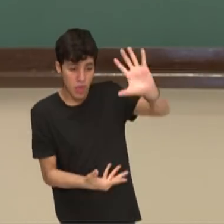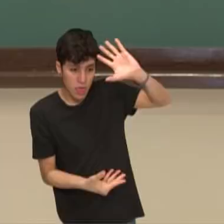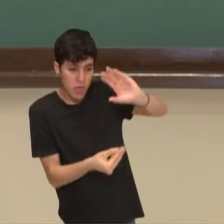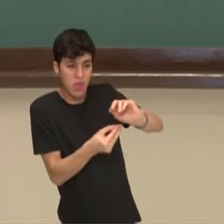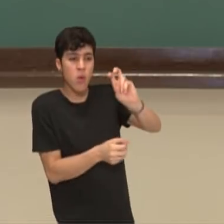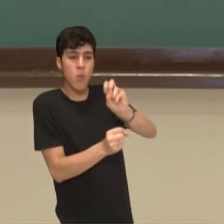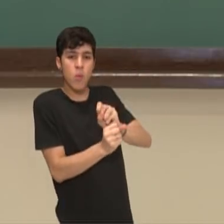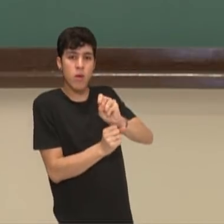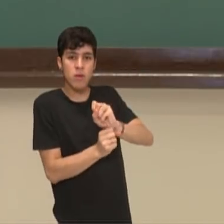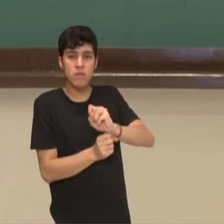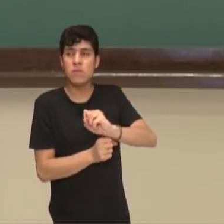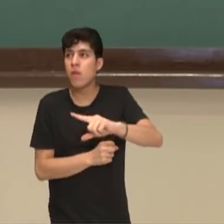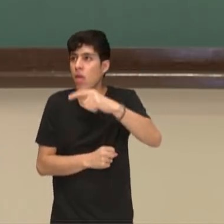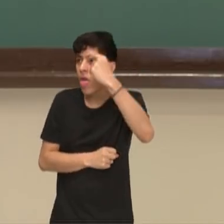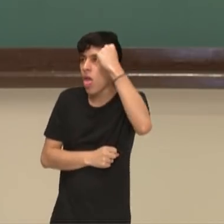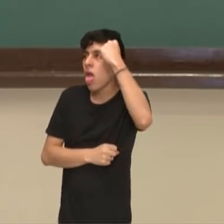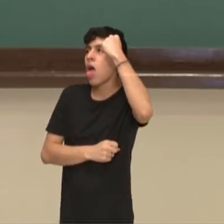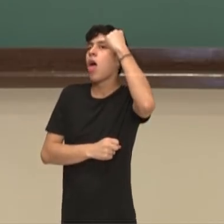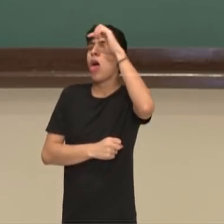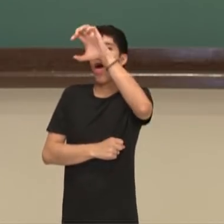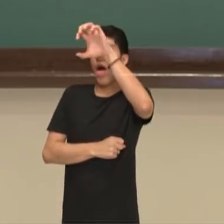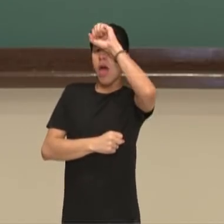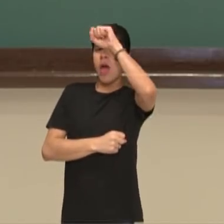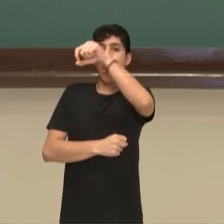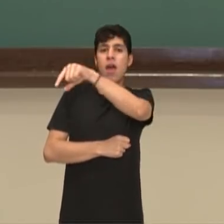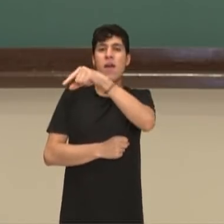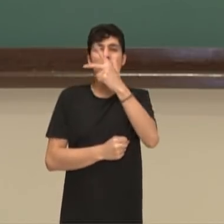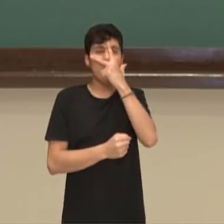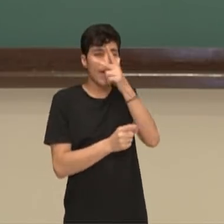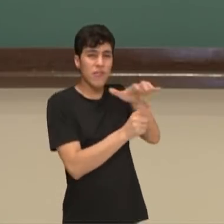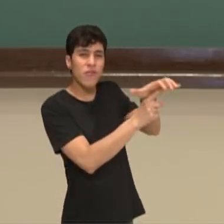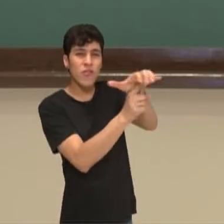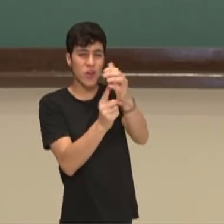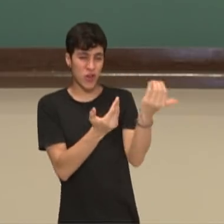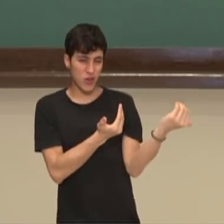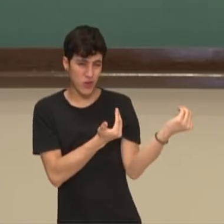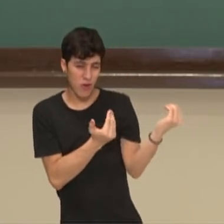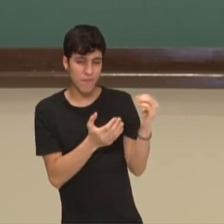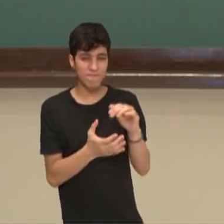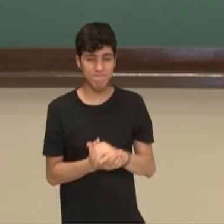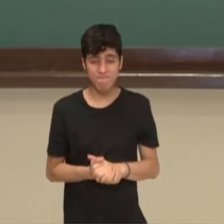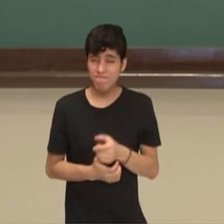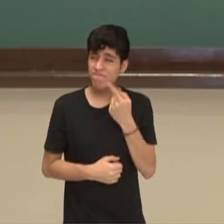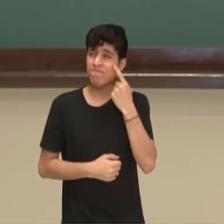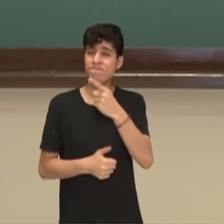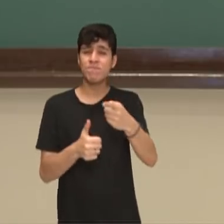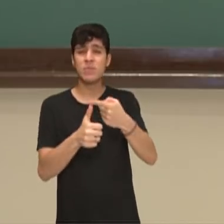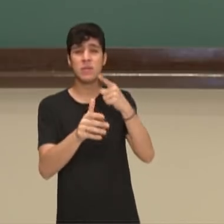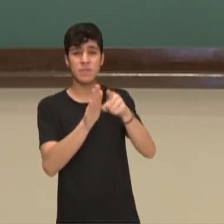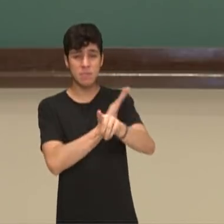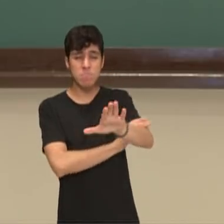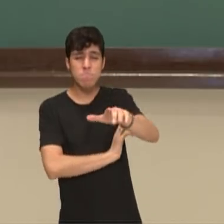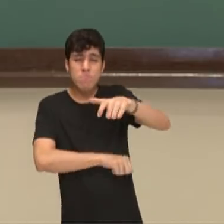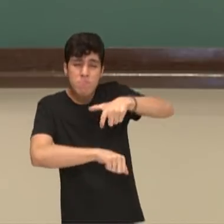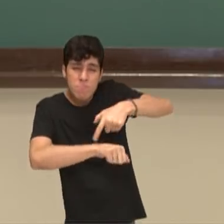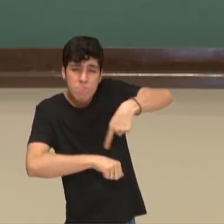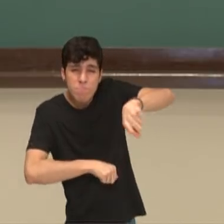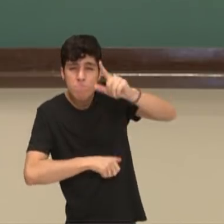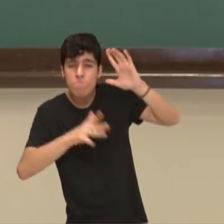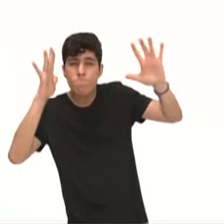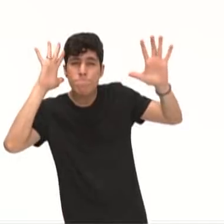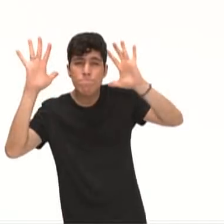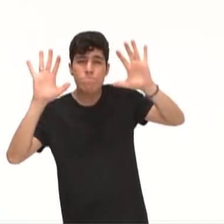influenciou muito a cabeça dos jovens dessa época, né? Então, vamos lá. Vamos ao nosso primeiro quizinho, tá? Vou dar um tempinho para vocês